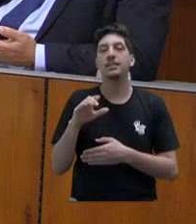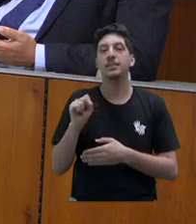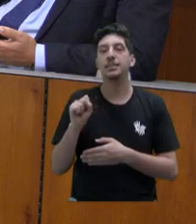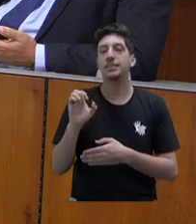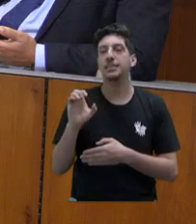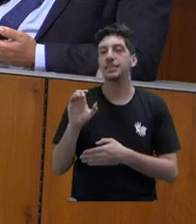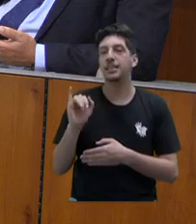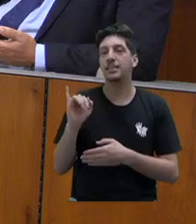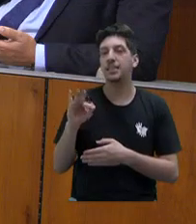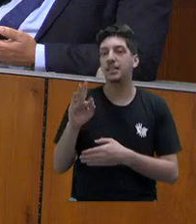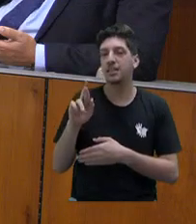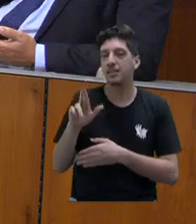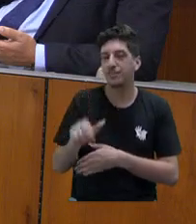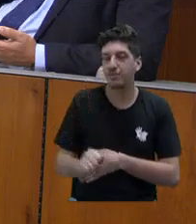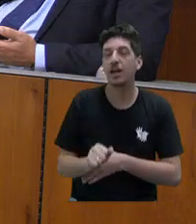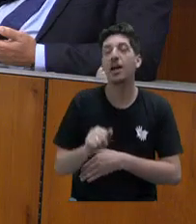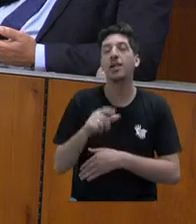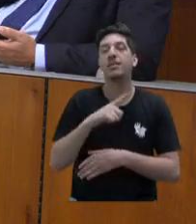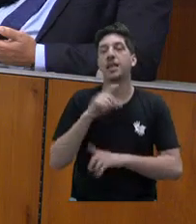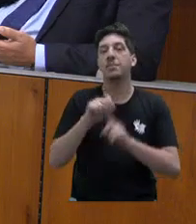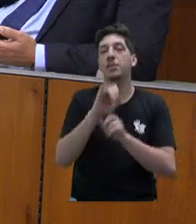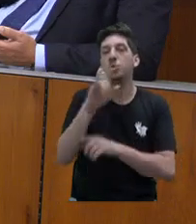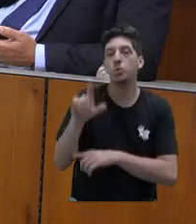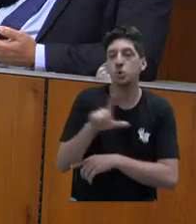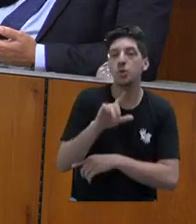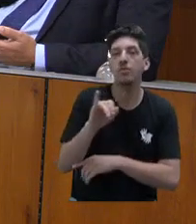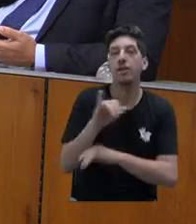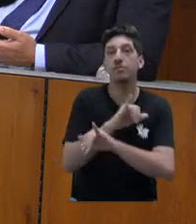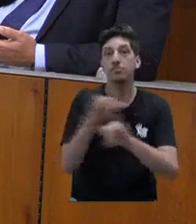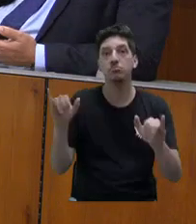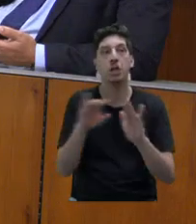vamos lançar, meados do mês de julho, um grande programa de